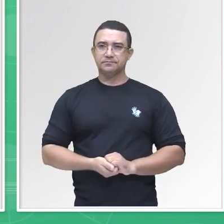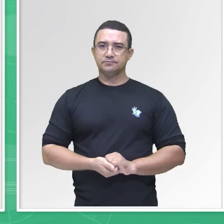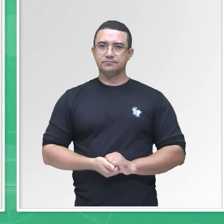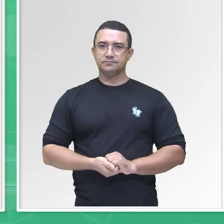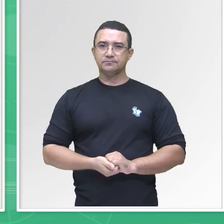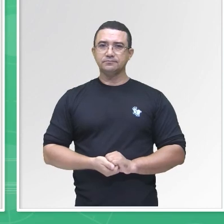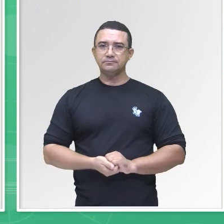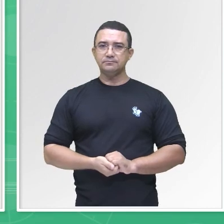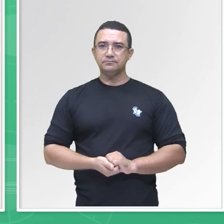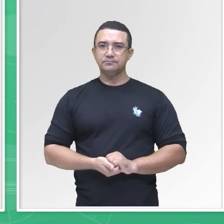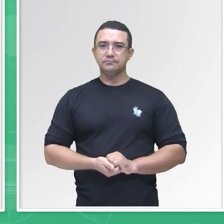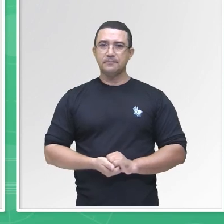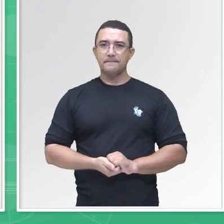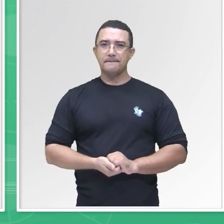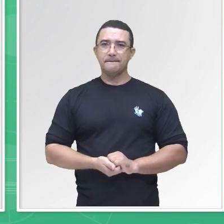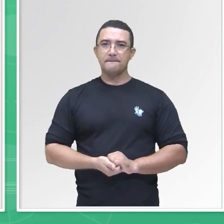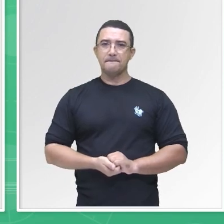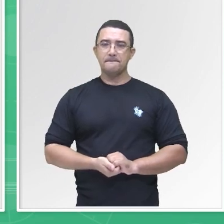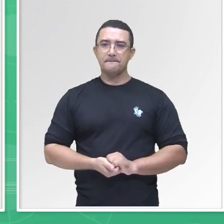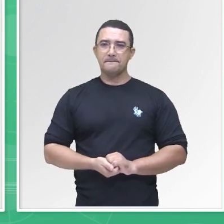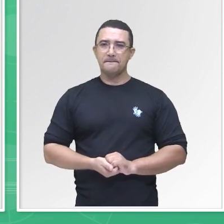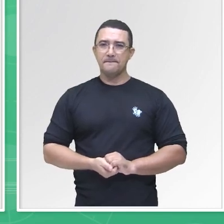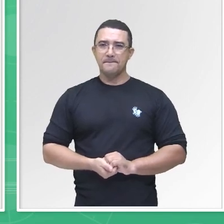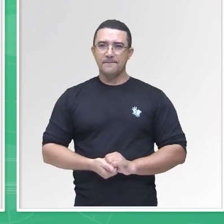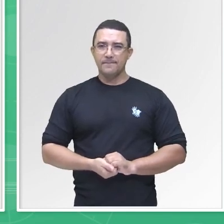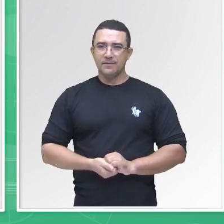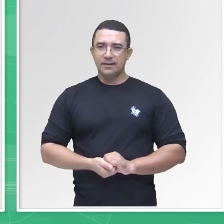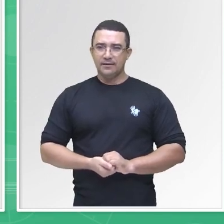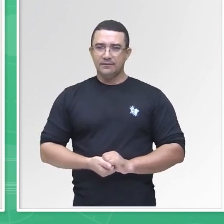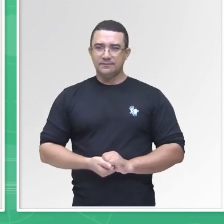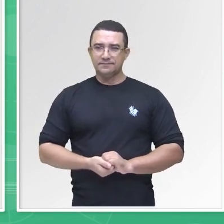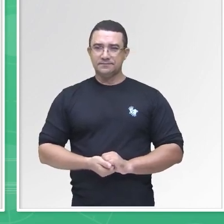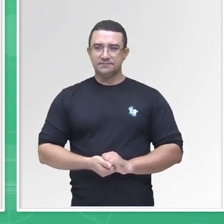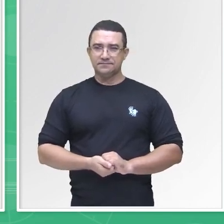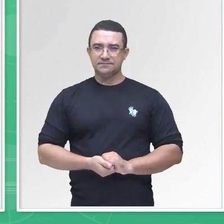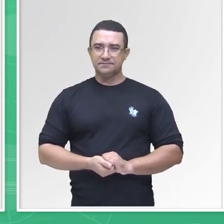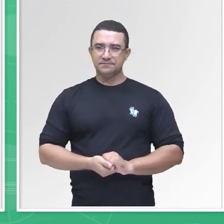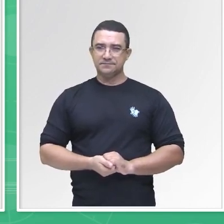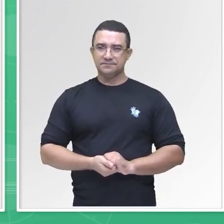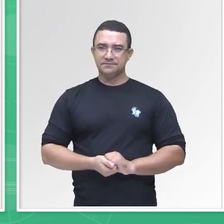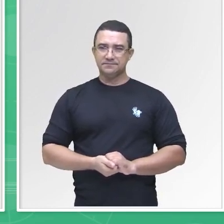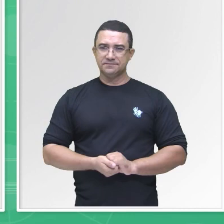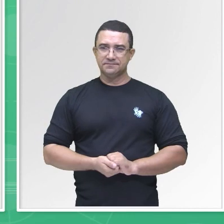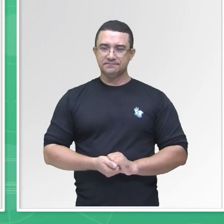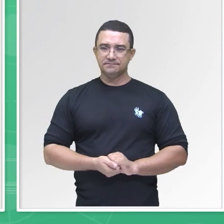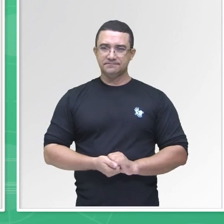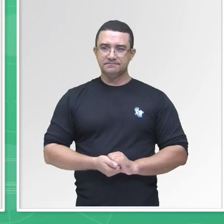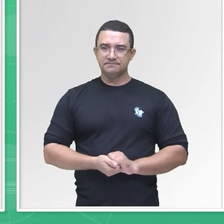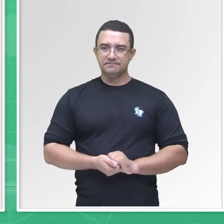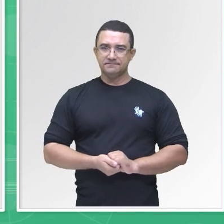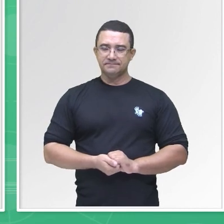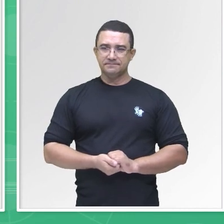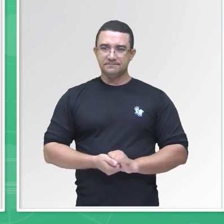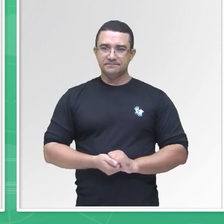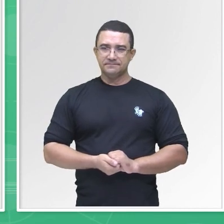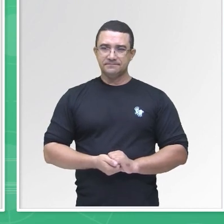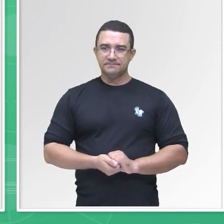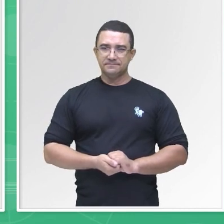la I, la L, la L, la A. Ok, pessoal?